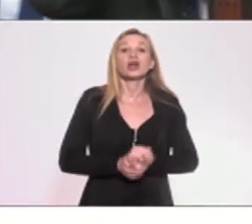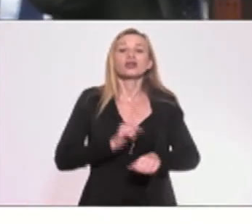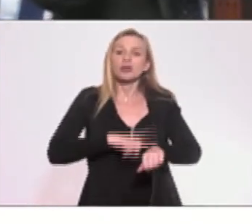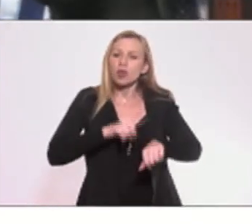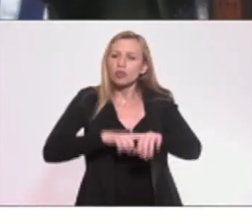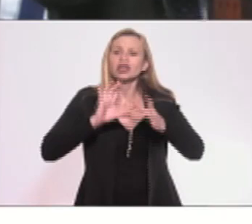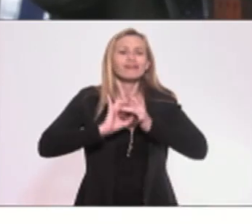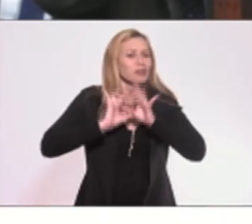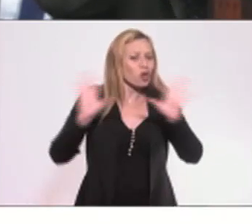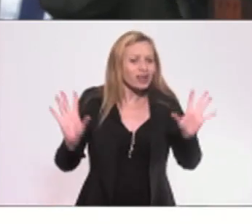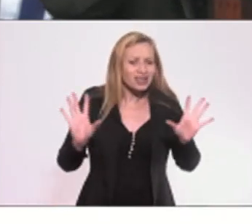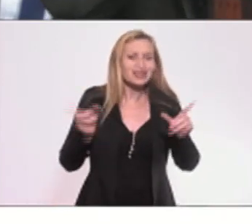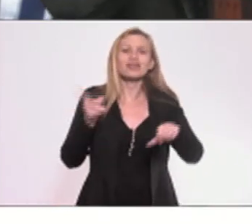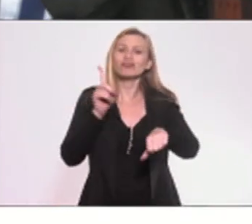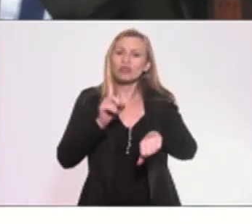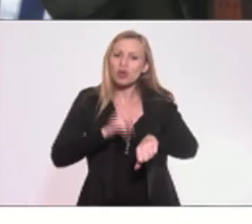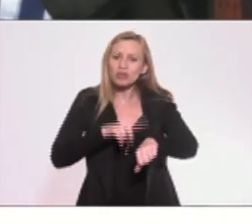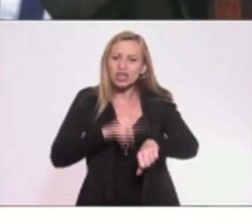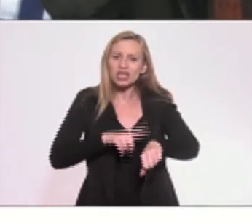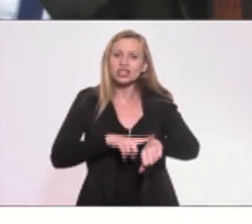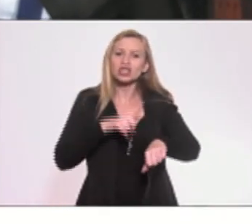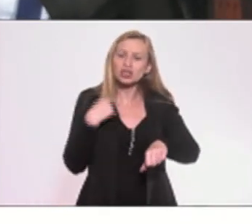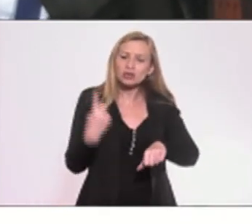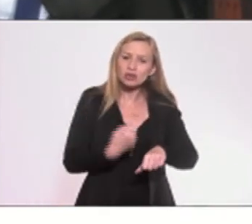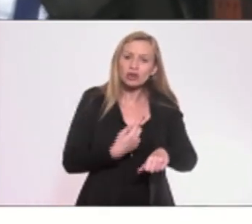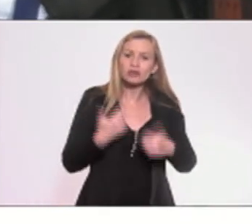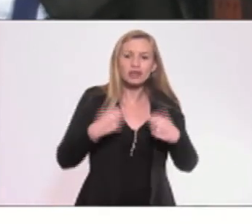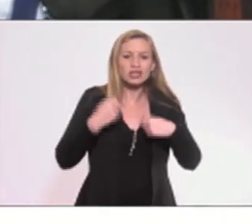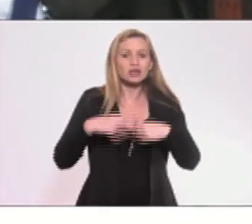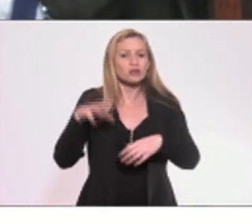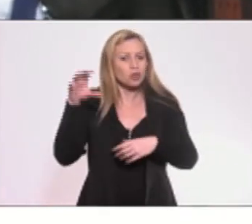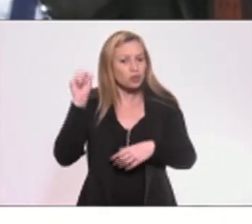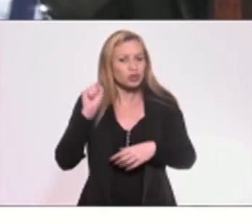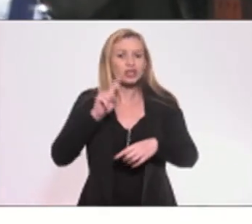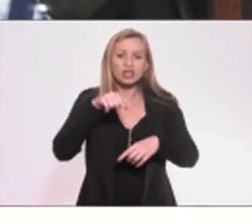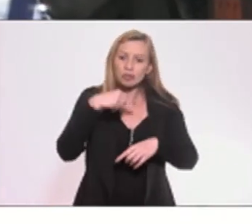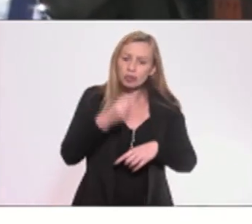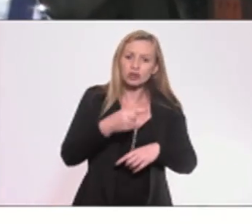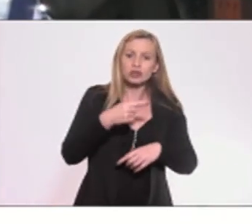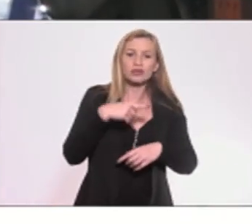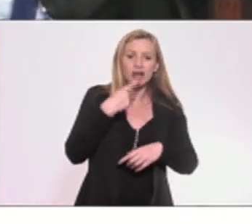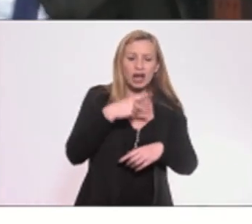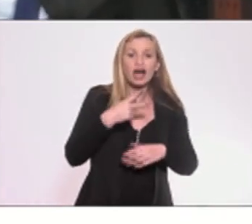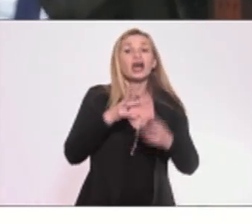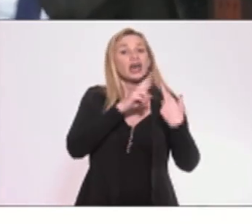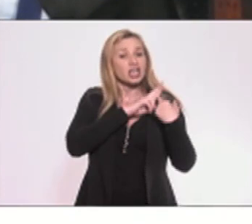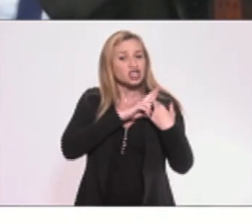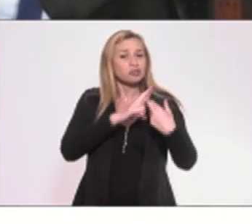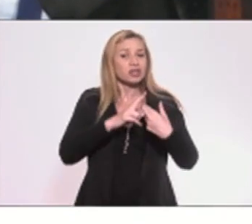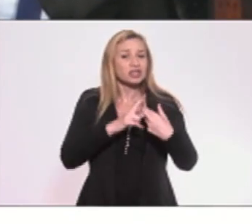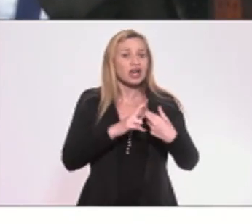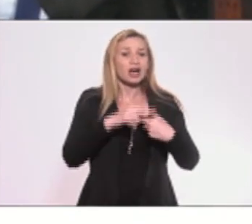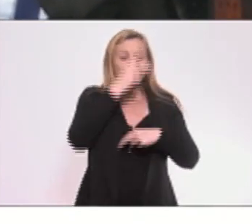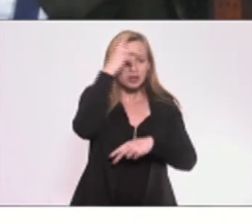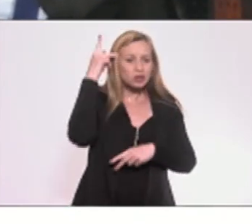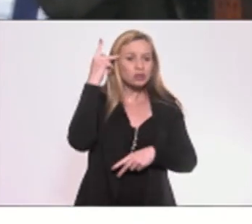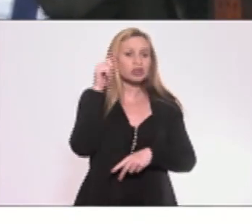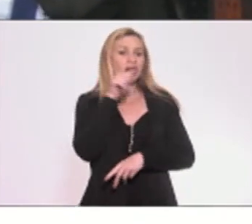democracia. Esse momento aqui, nós escutamos quem encaminhou o contrário. Agora vamos respeitar quem está